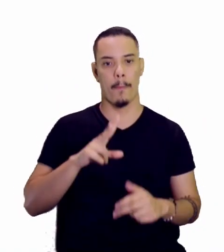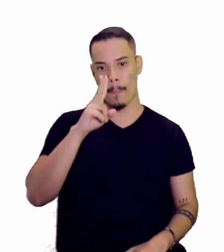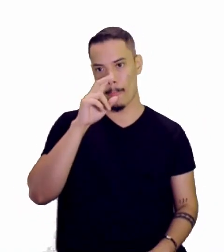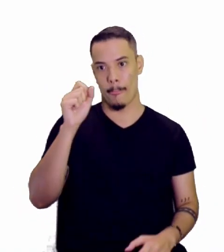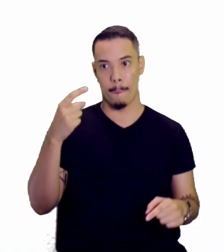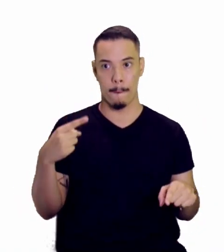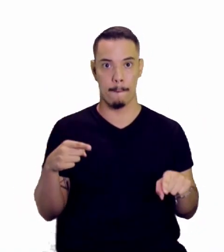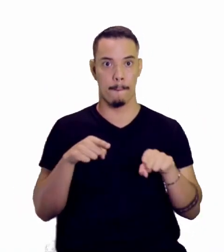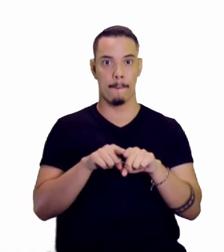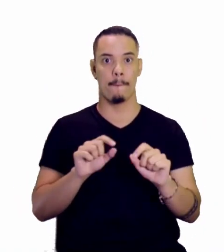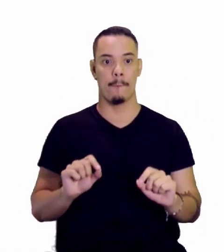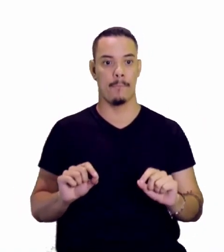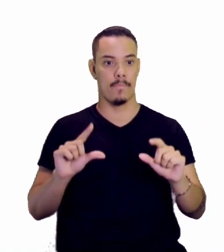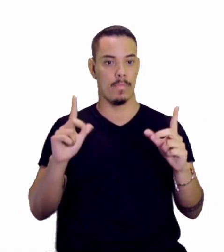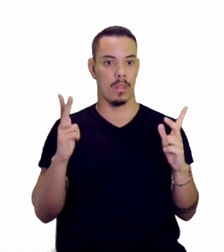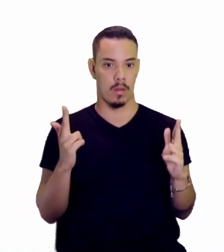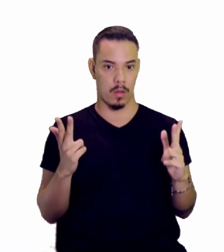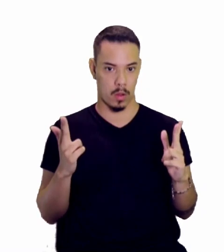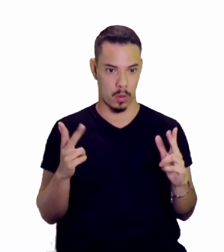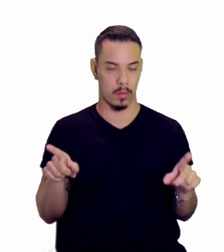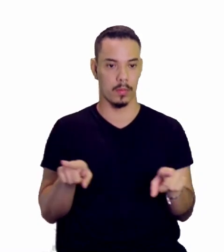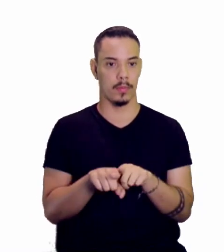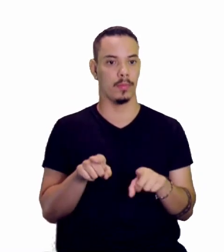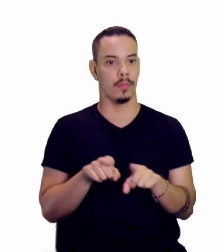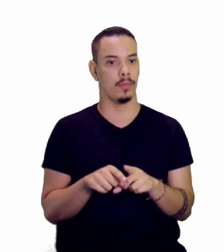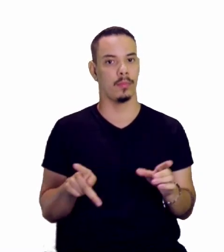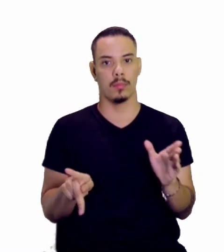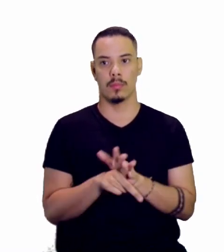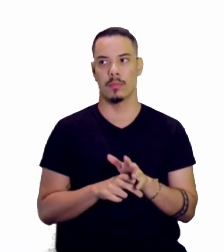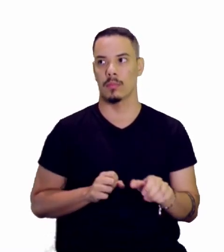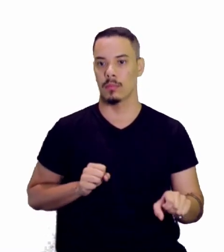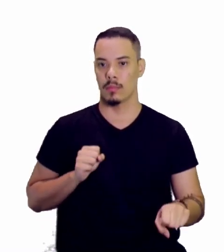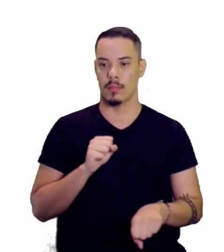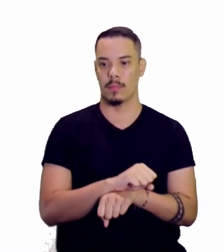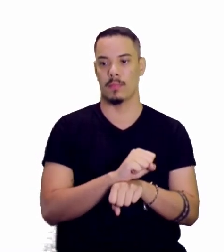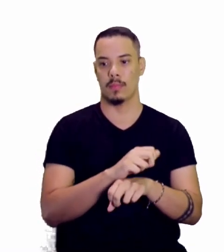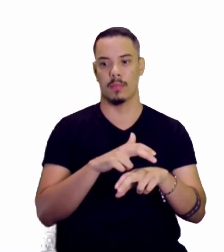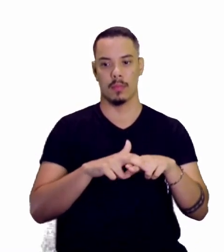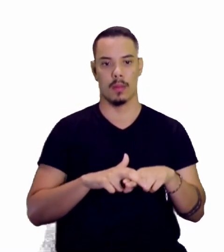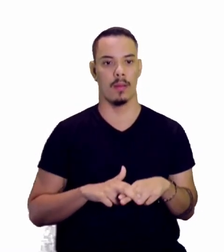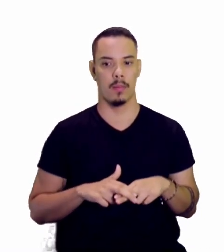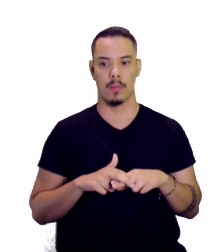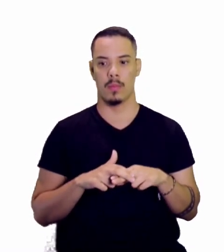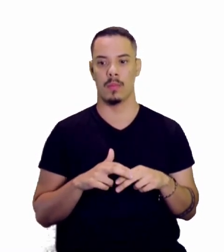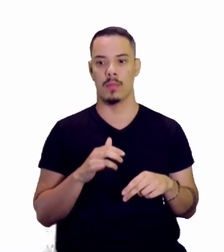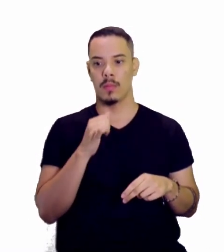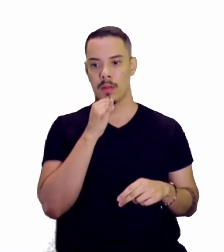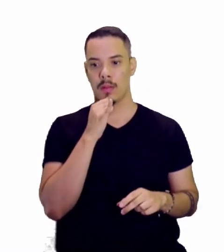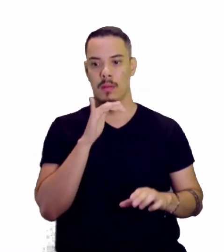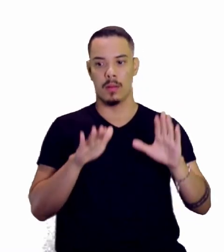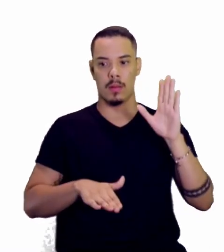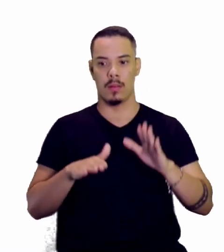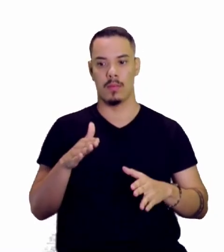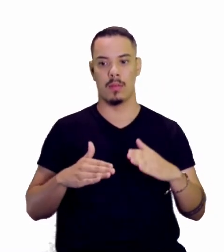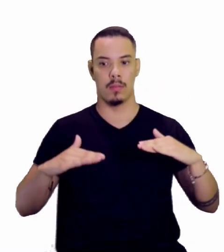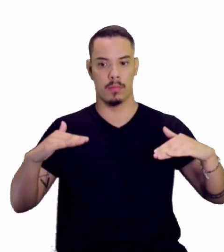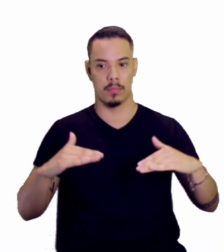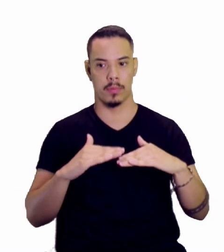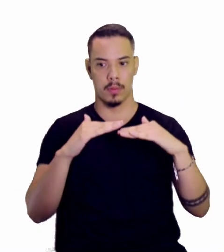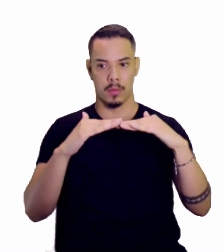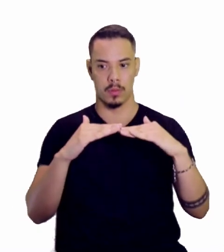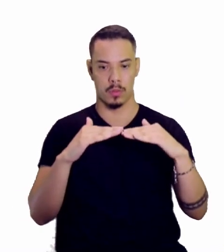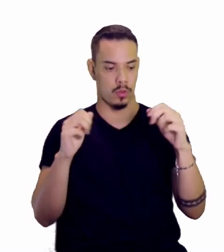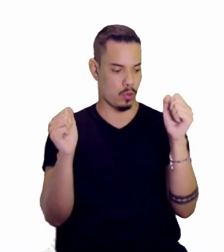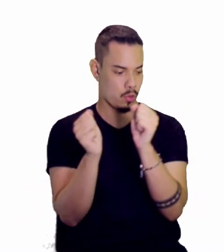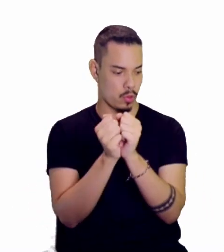à aceleração, essa força é alta. Fazer parar muito rápido. Isso. Aí a pessoa aplica uma força no banco alto, o banco, pela reação, joga essa